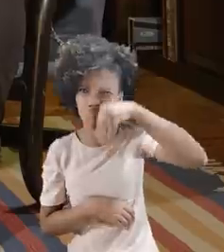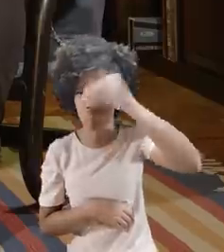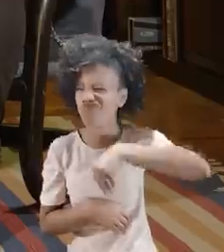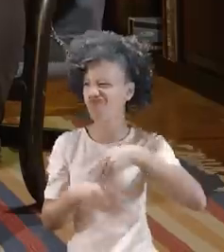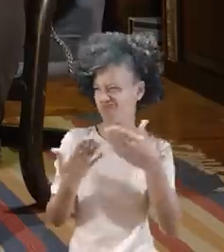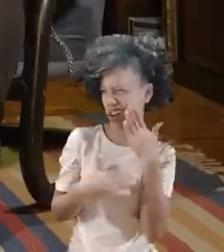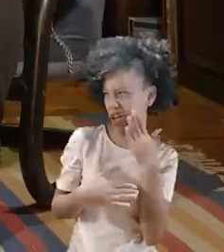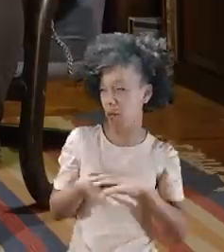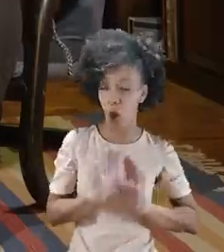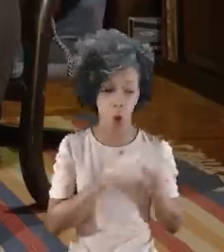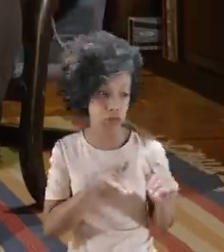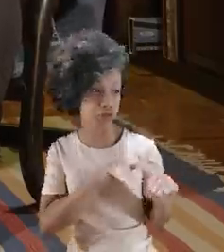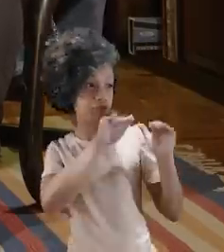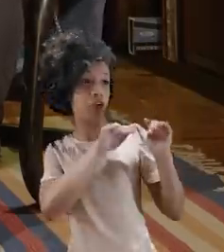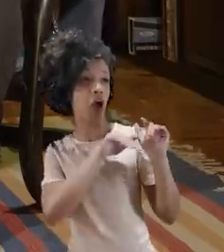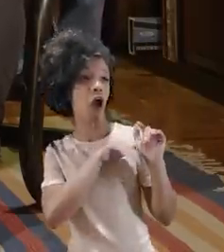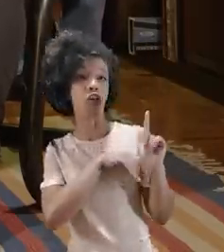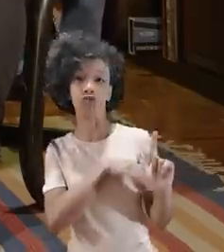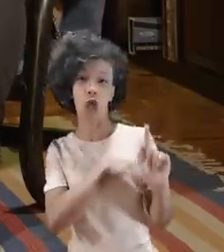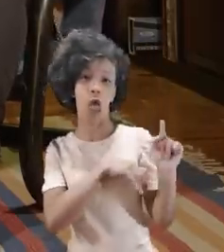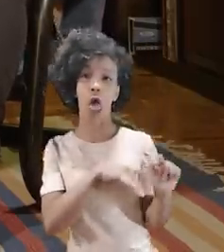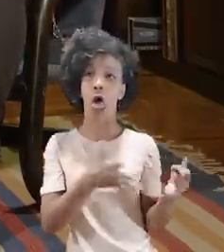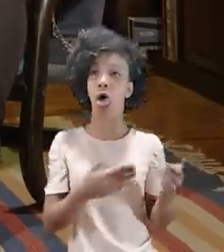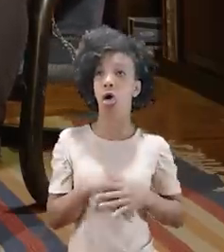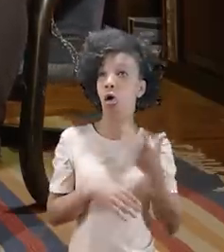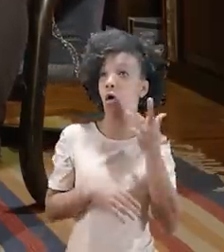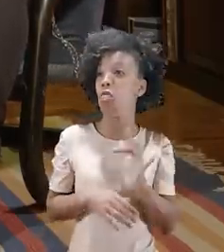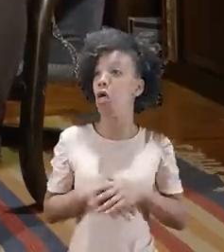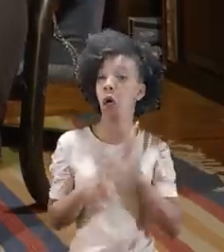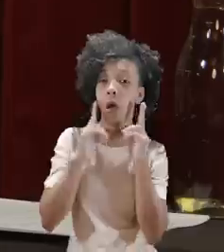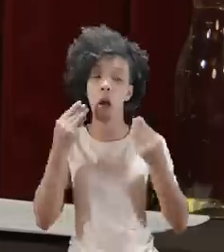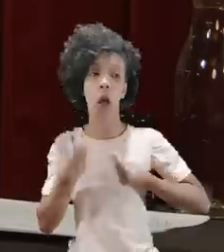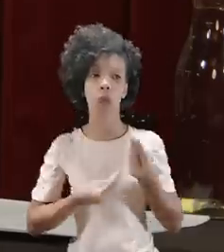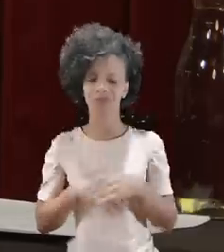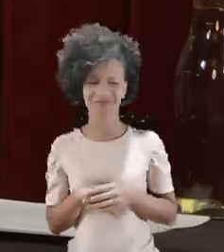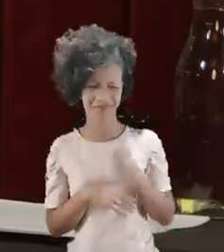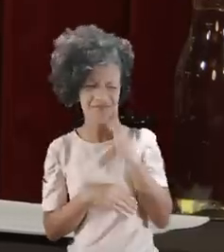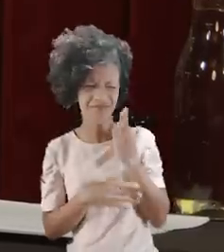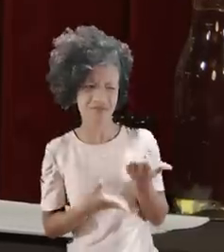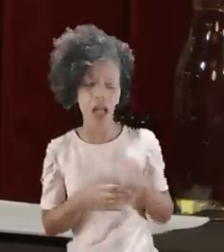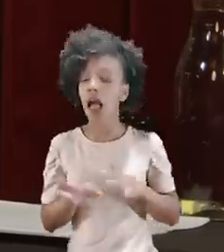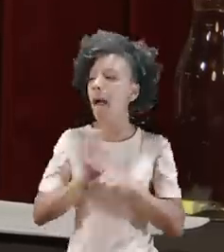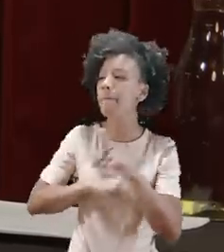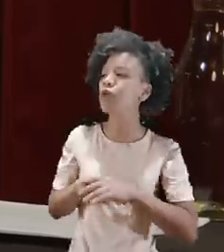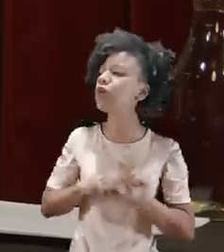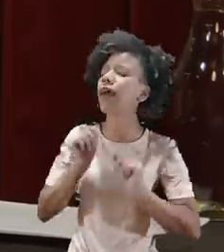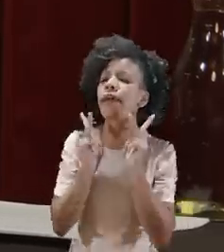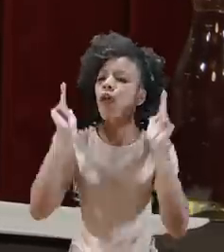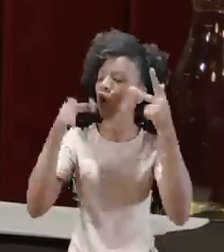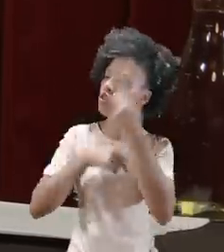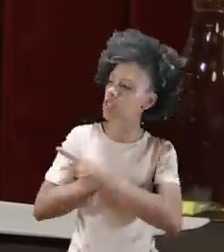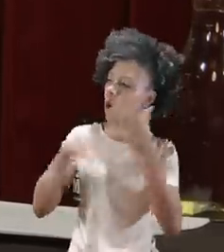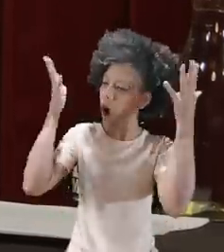então uma geração z tá crescendo próximas eu não tenho barba o que que eu faço tenho pessoal com a família abrir a porta do sacou E aí pergunta que eu faço quem